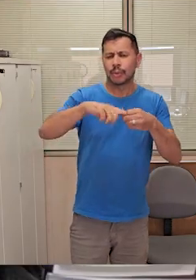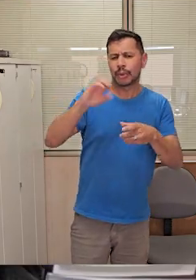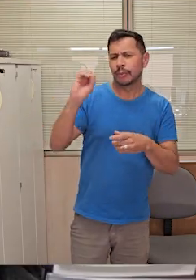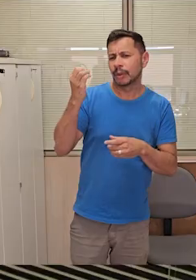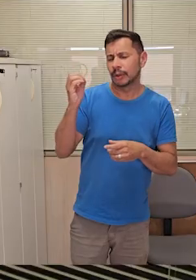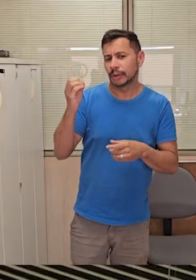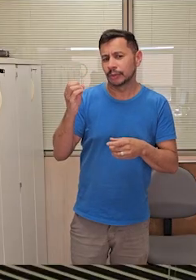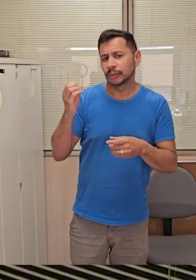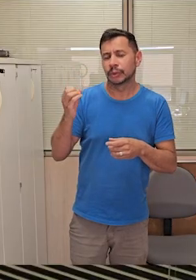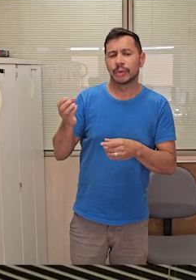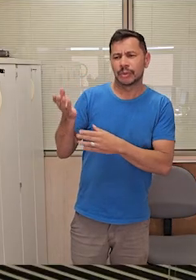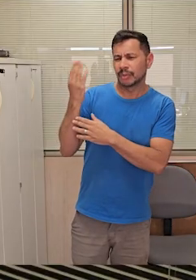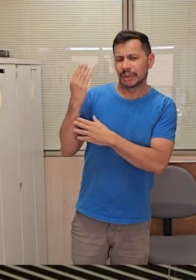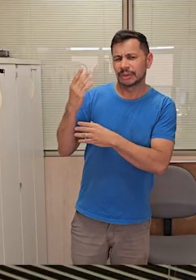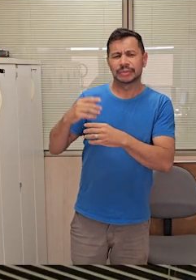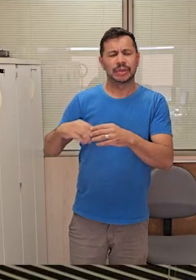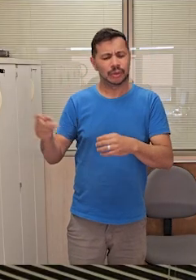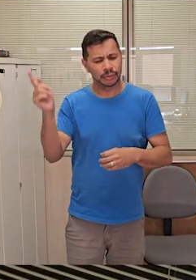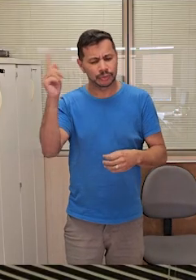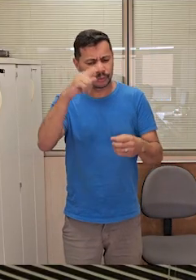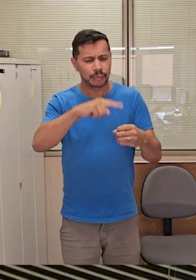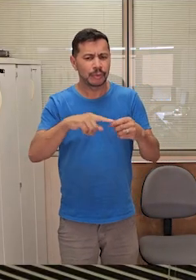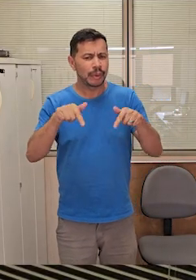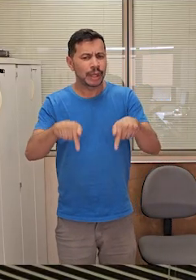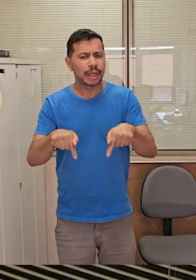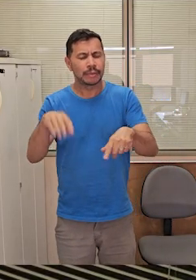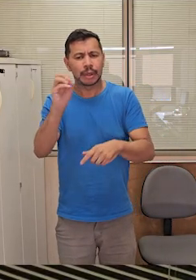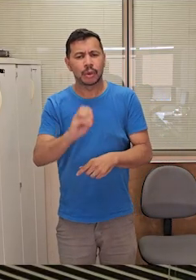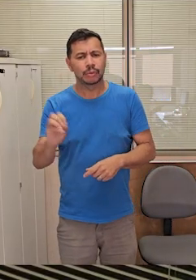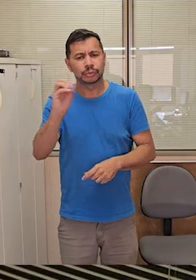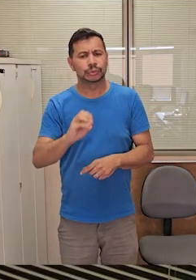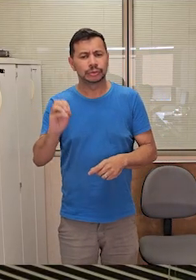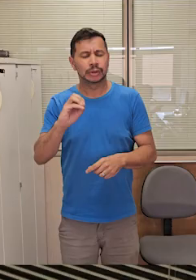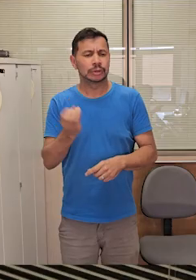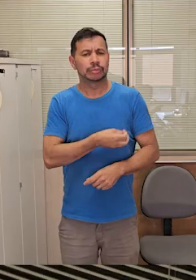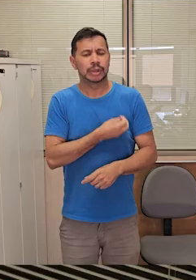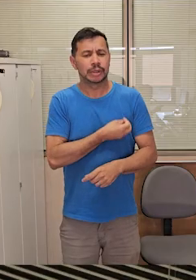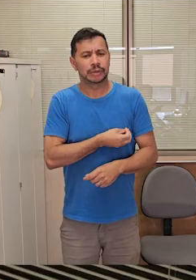Osasco. Eu nasci no Paraná e a gente veio em busca de